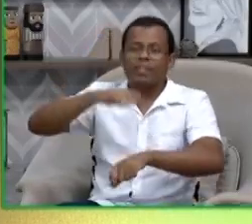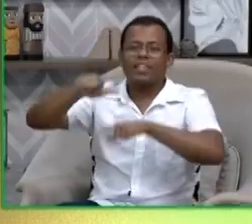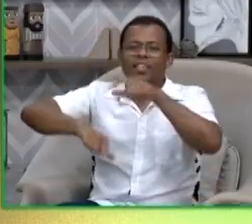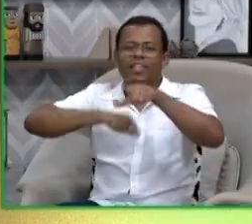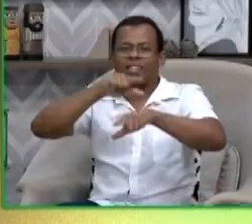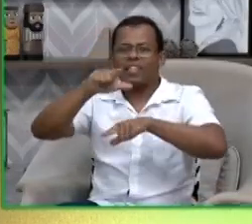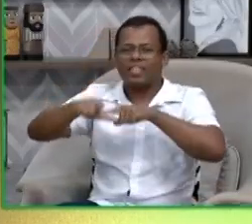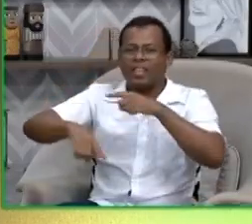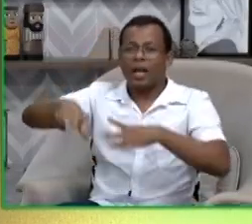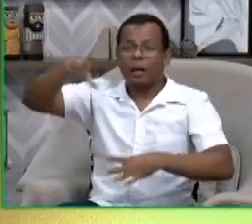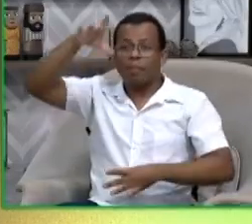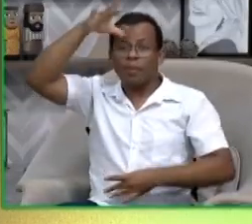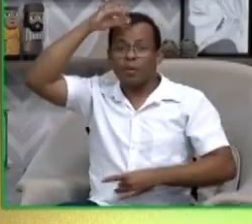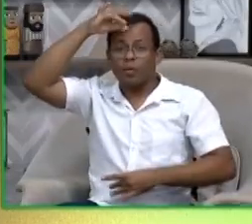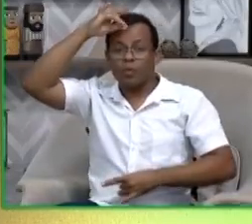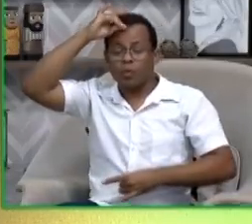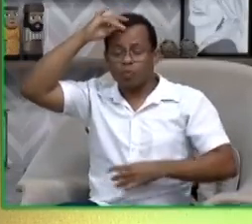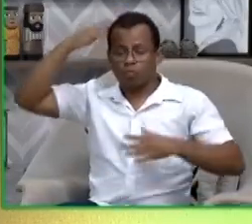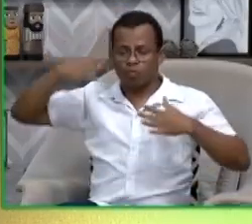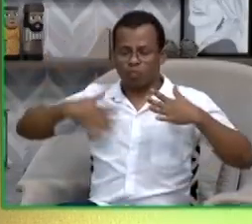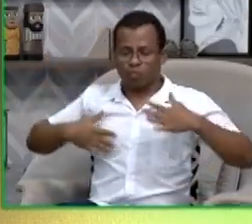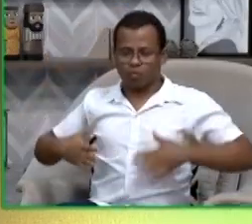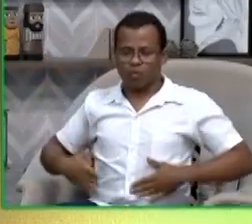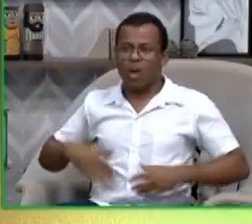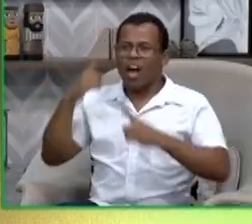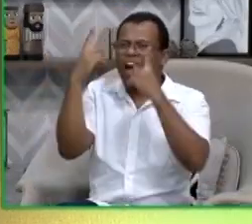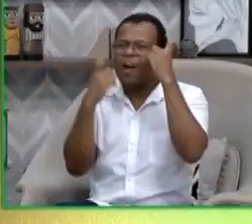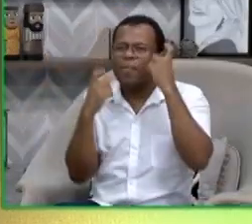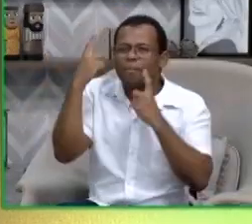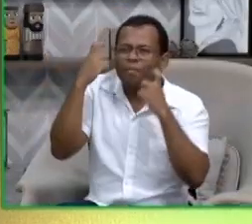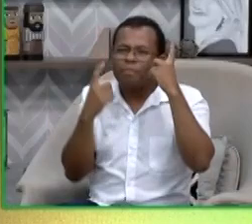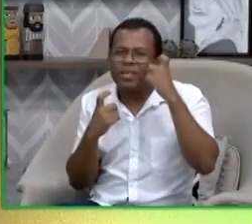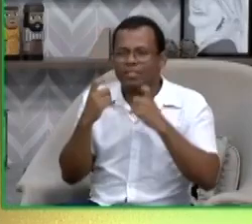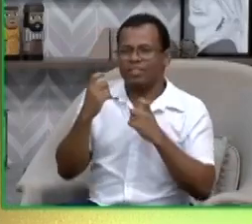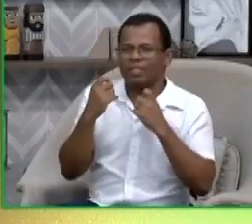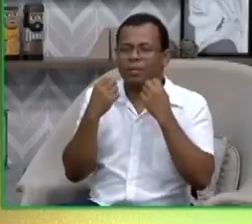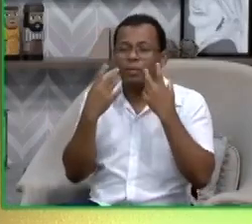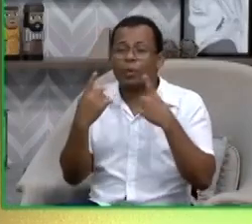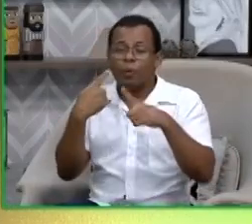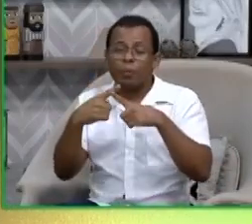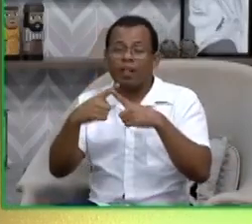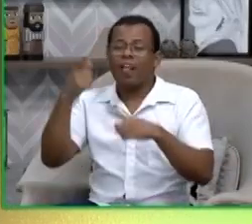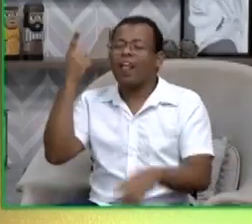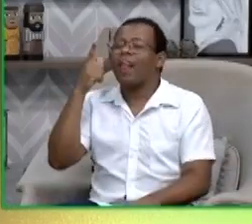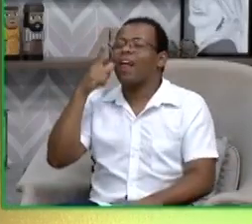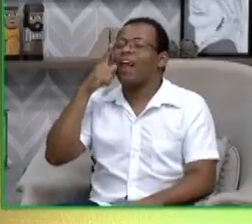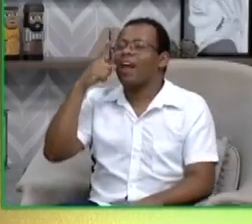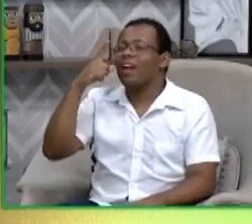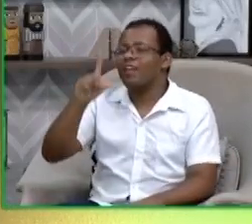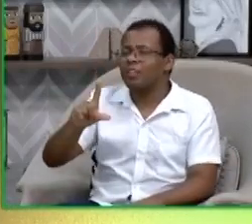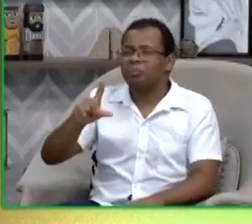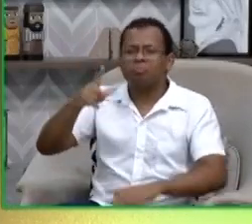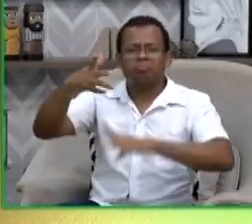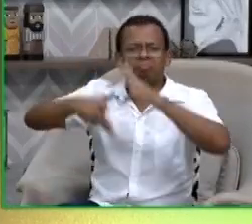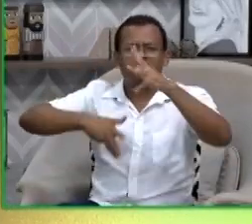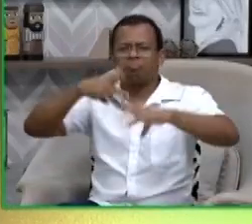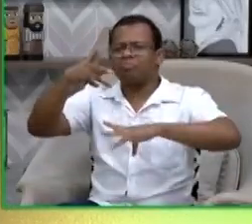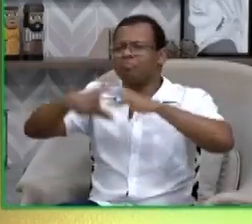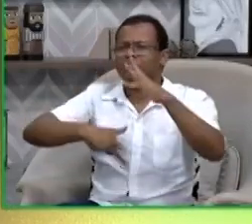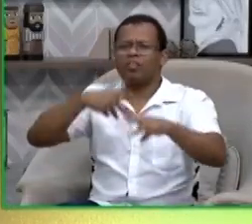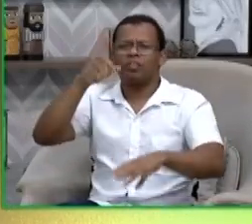a performance, o corpo, a expressão corporal, facial, porque a língua de sinais, ela não é